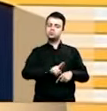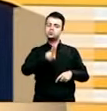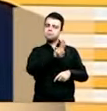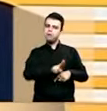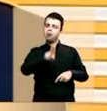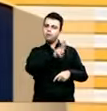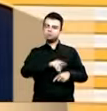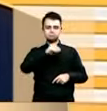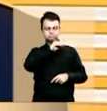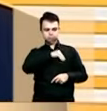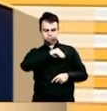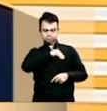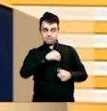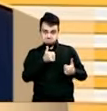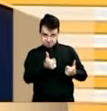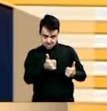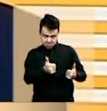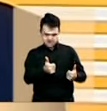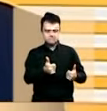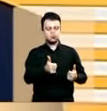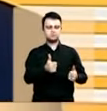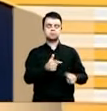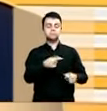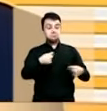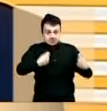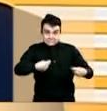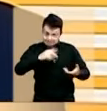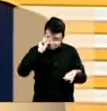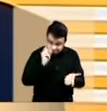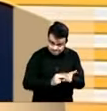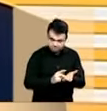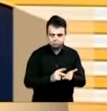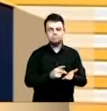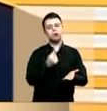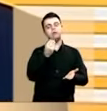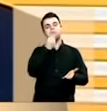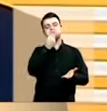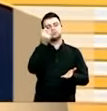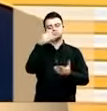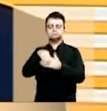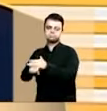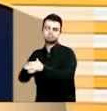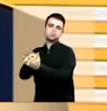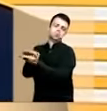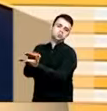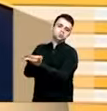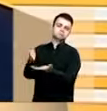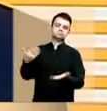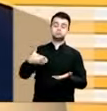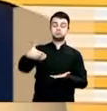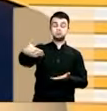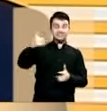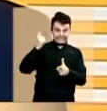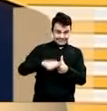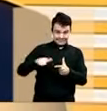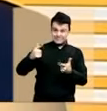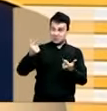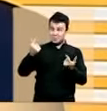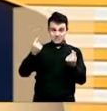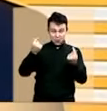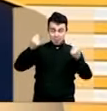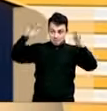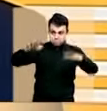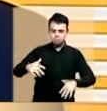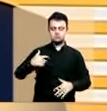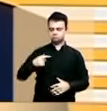bem? Gaste o necessário e faça uma reserva, porque se vier a escassez, você não vai depender do governo, você não vai depender